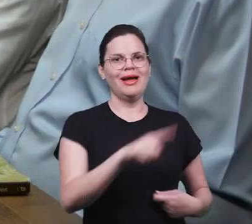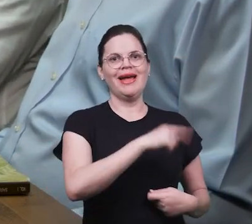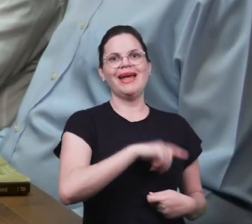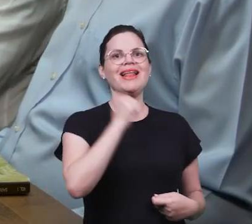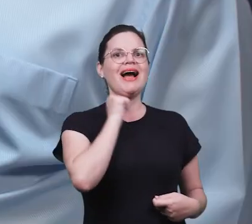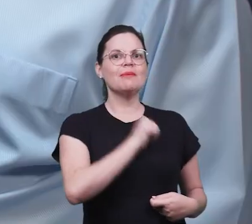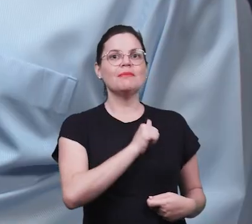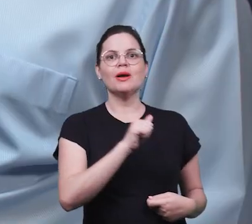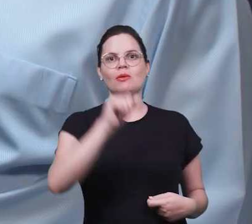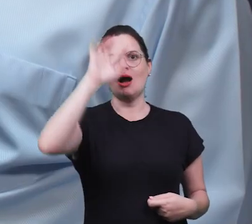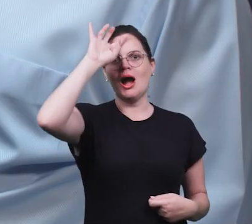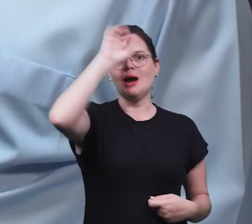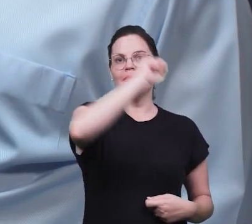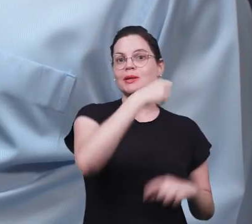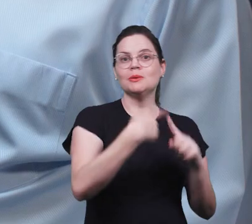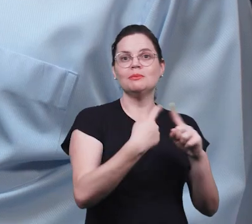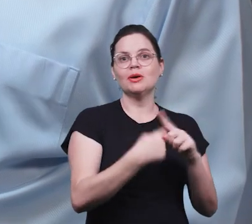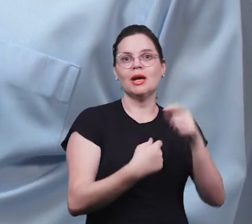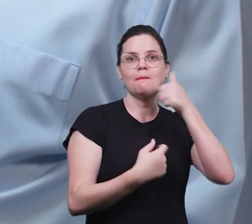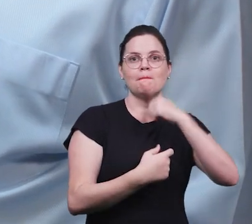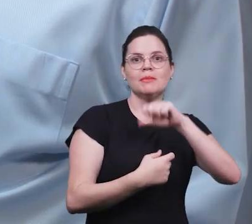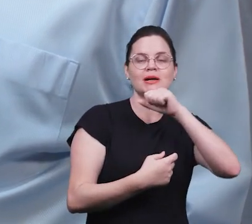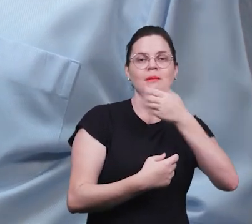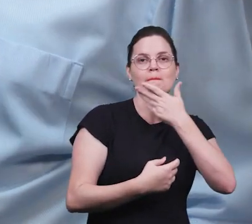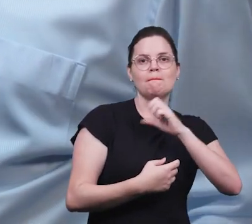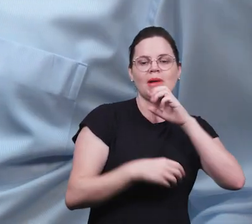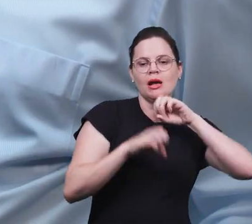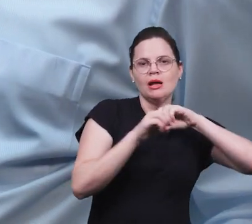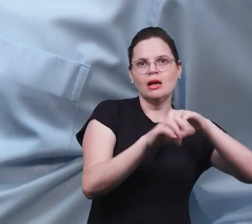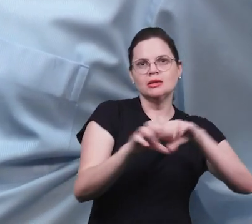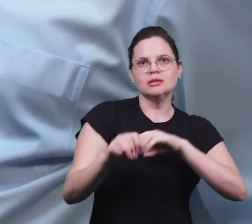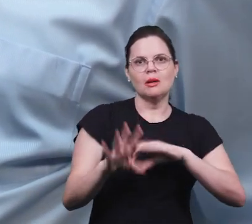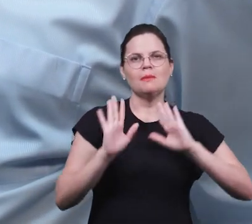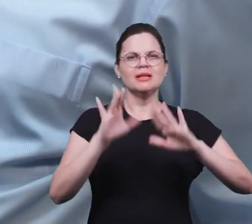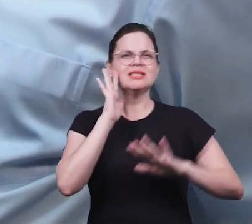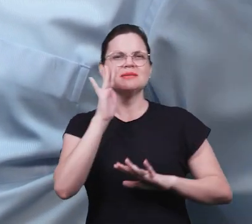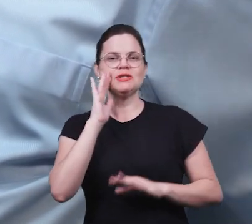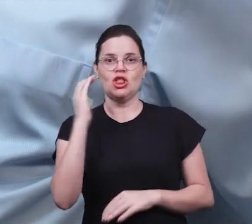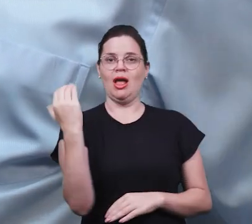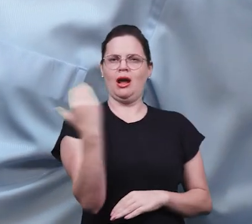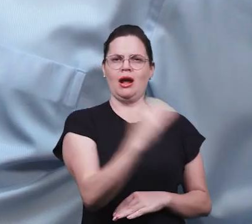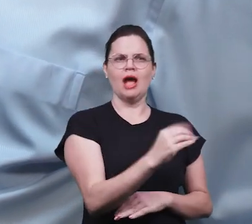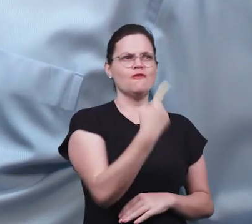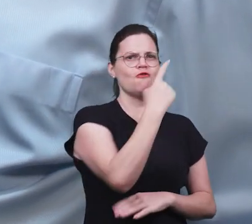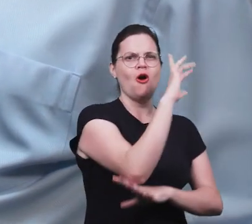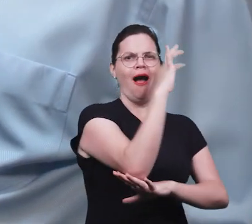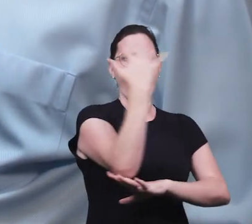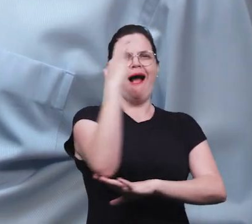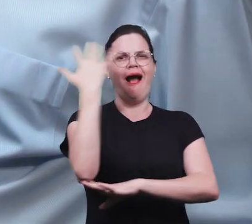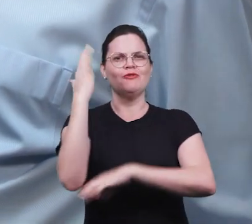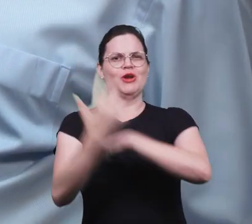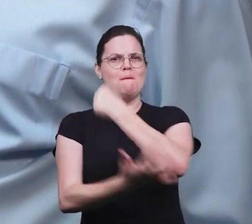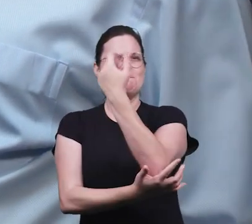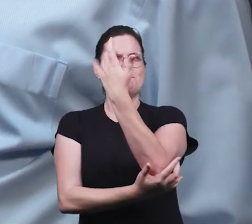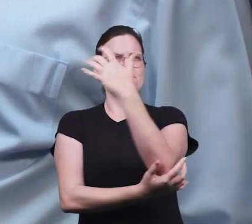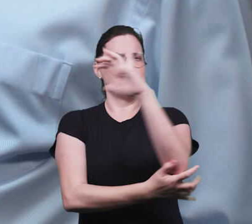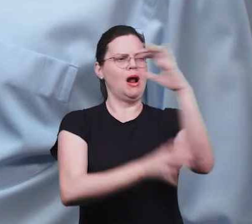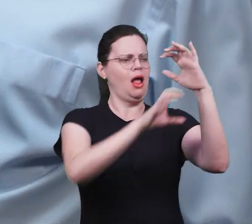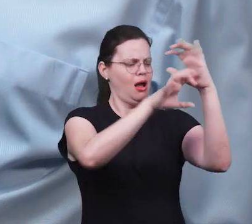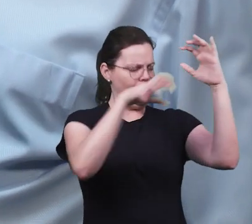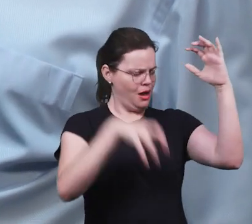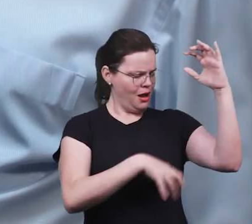né? Você imagina lá, vamos dizer, melancia, uva, ele se esforçou tanto, né? Se esforçou tanto e trouxe, tão bem